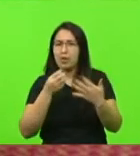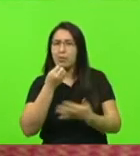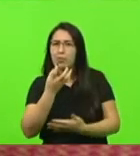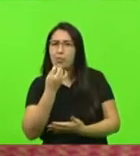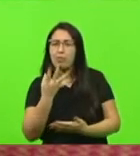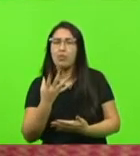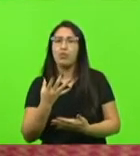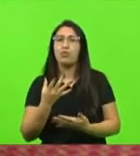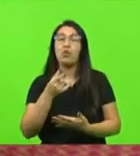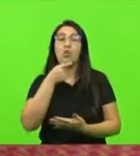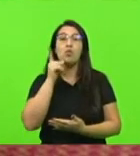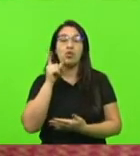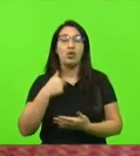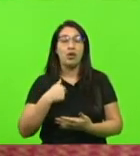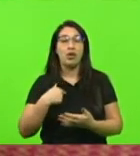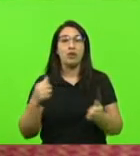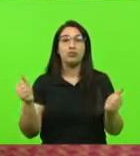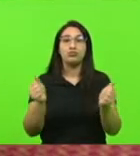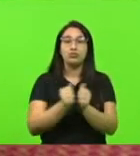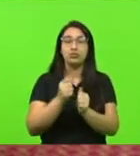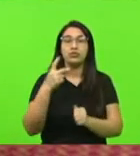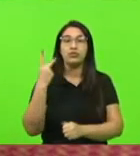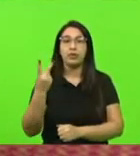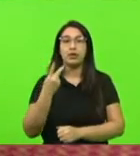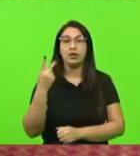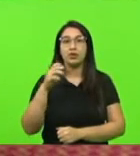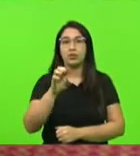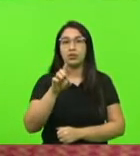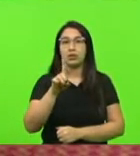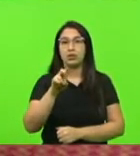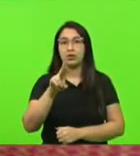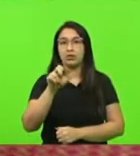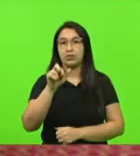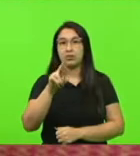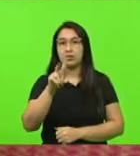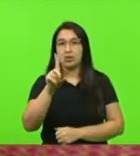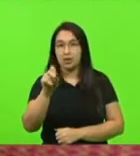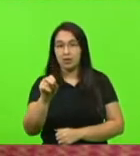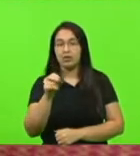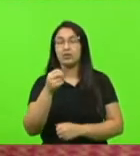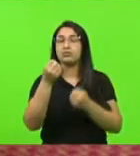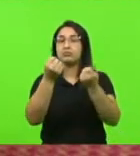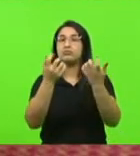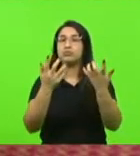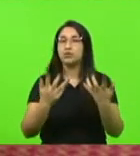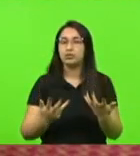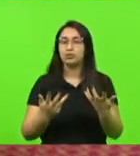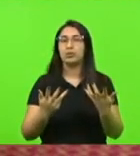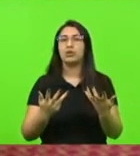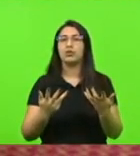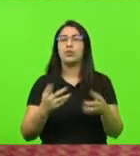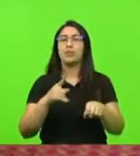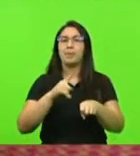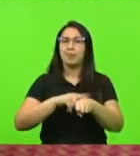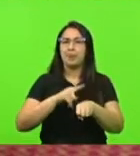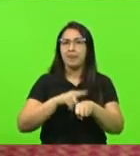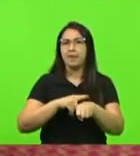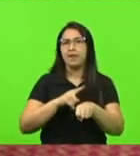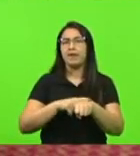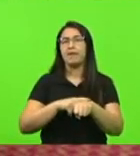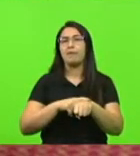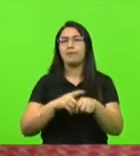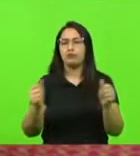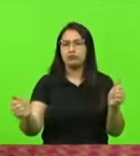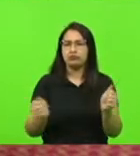assumi um compromisso com o vereador Eduardo Zanatta, que me falou do tempo que estiveram juntos